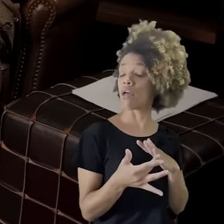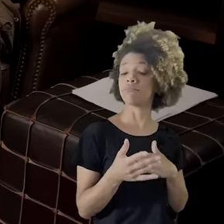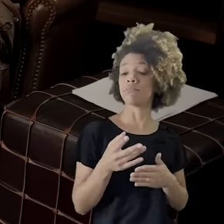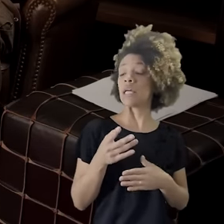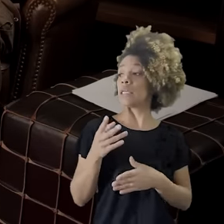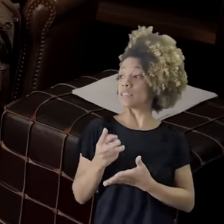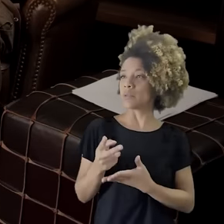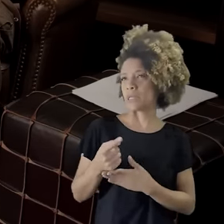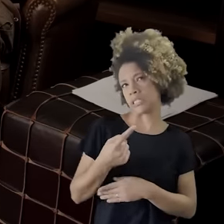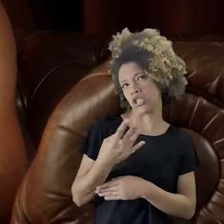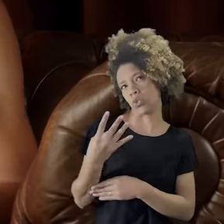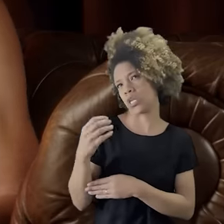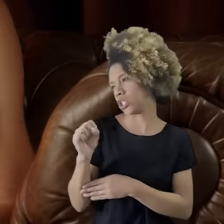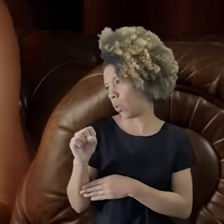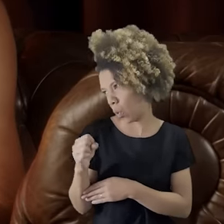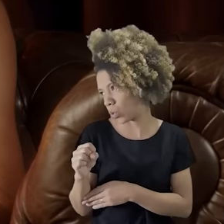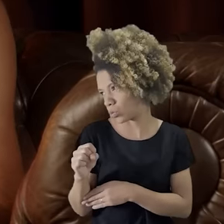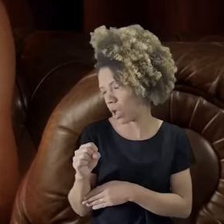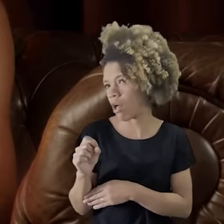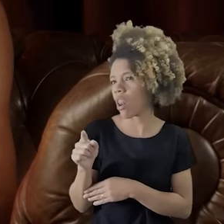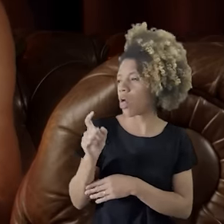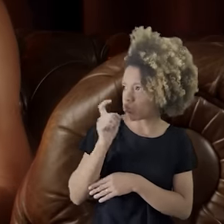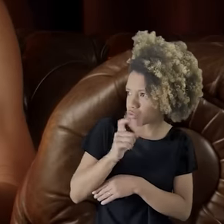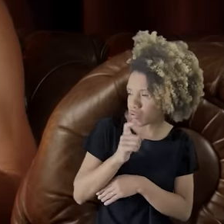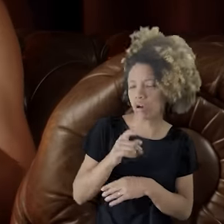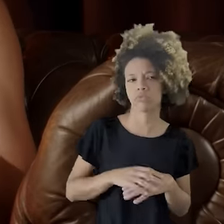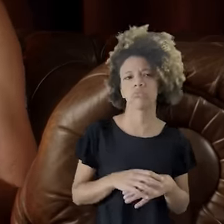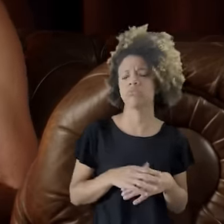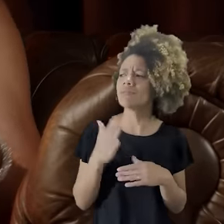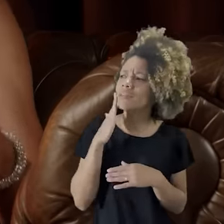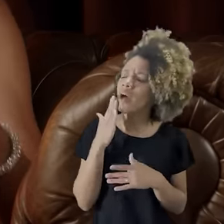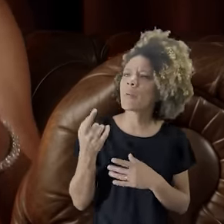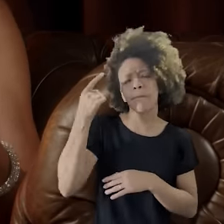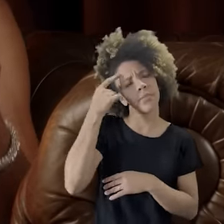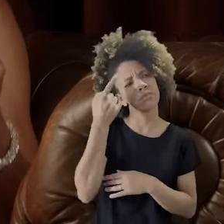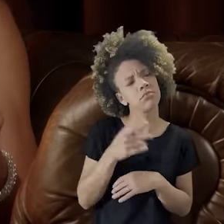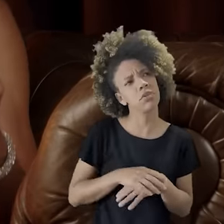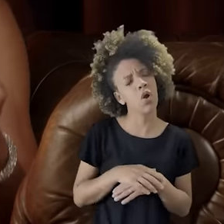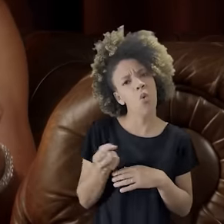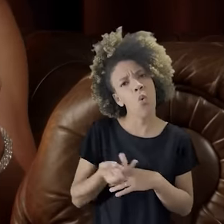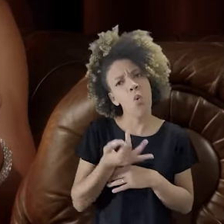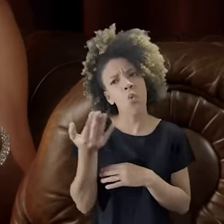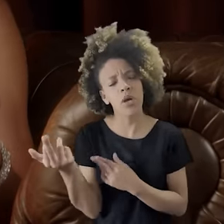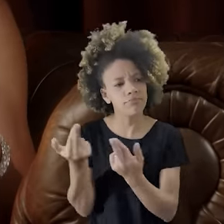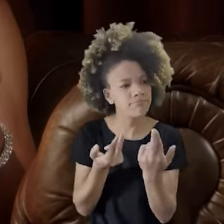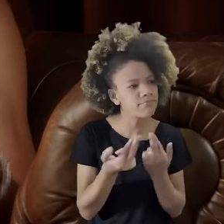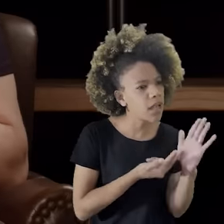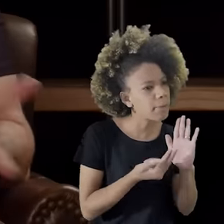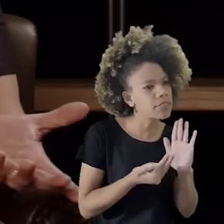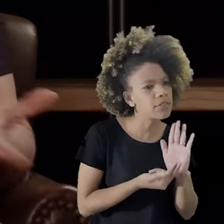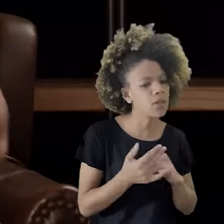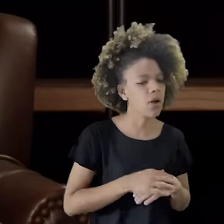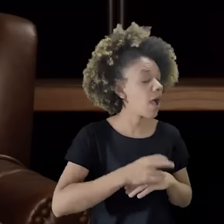medo de um lado 148 lá no no Tik Tok e sabe eu fico pensando pelo Caraca quanta representatividade